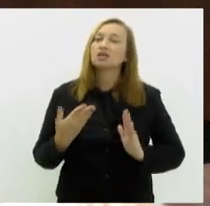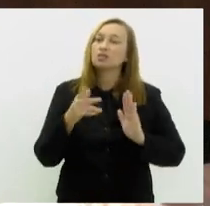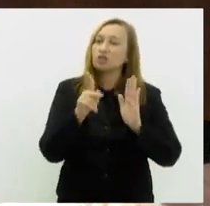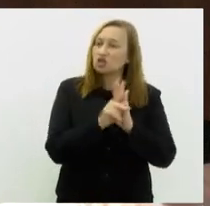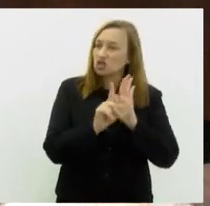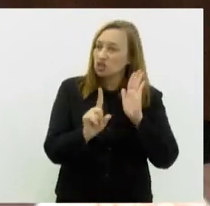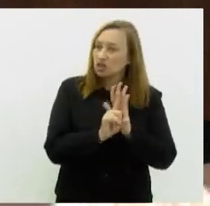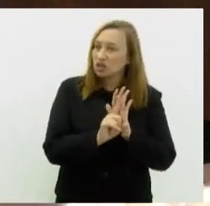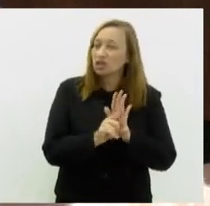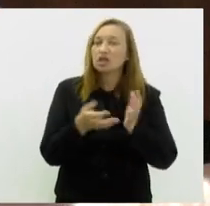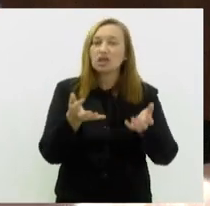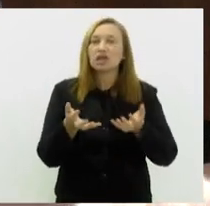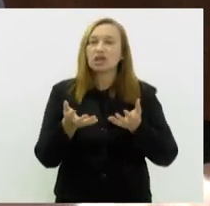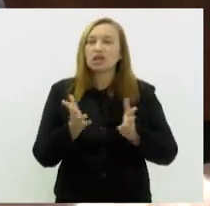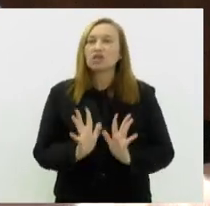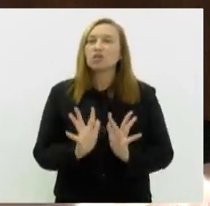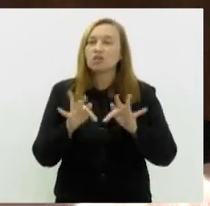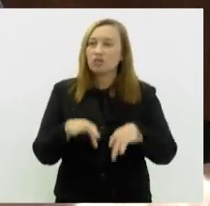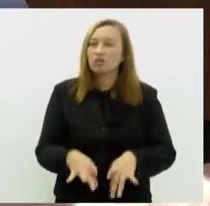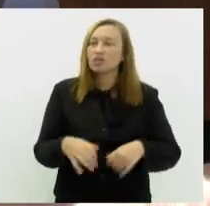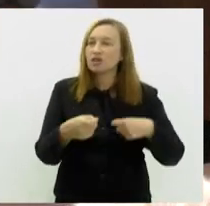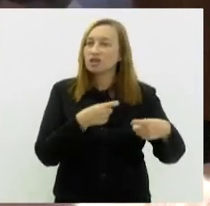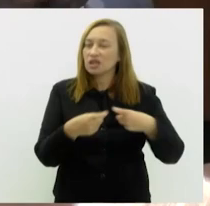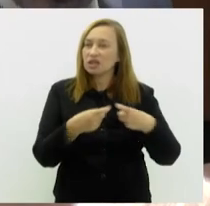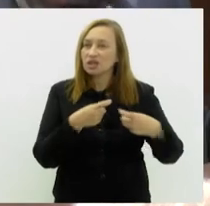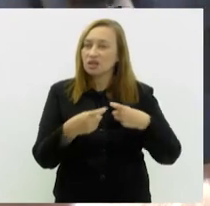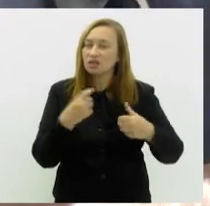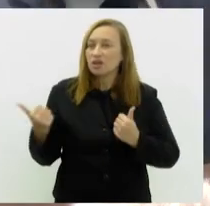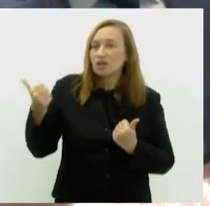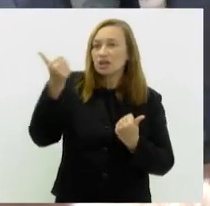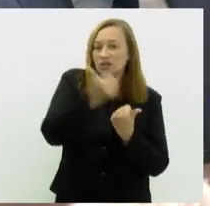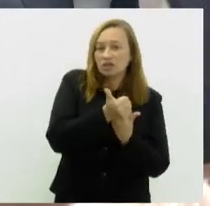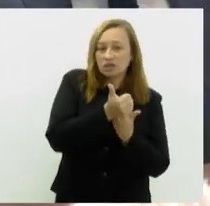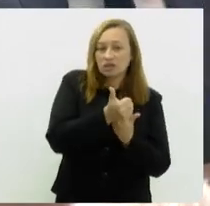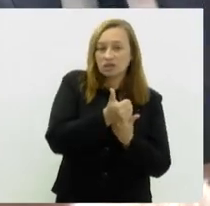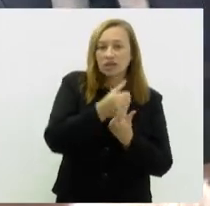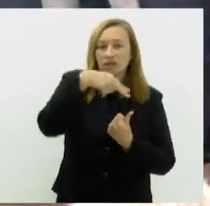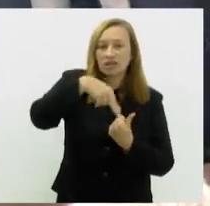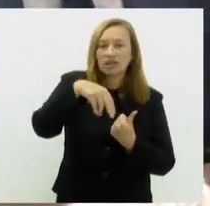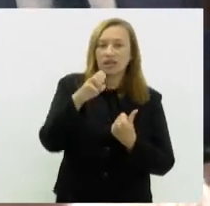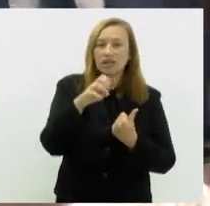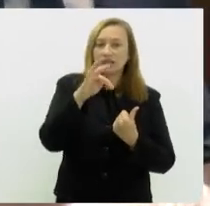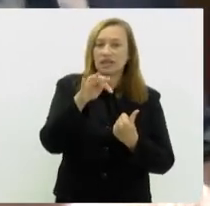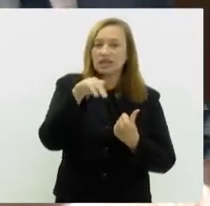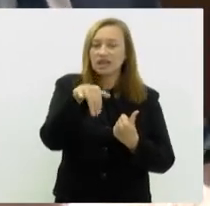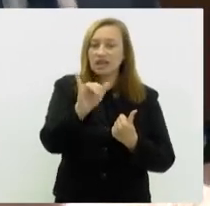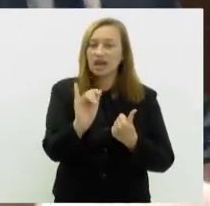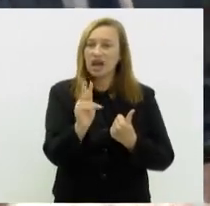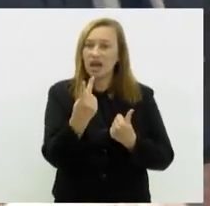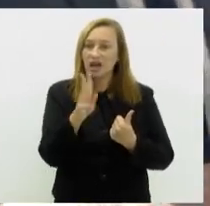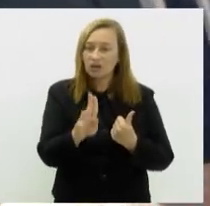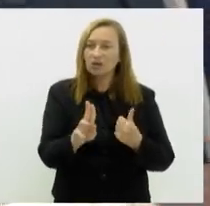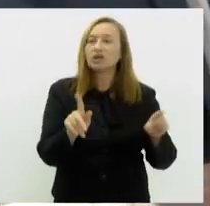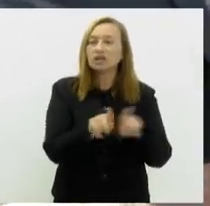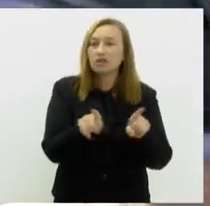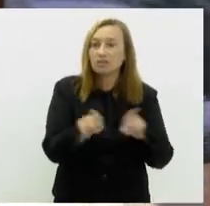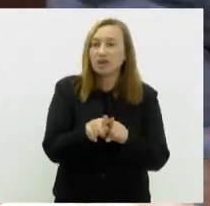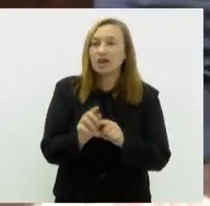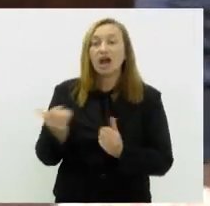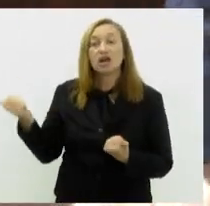lei e queremos o fim da guerra e a substituição do Netanyahu e a substituição do Hamas